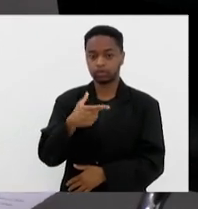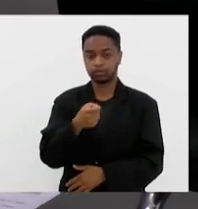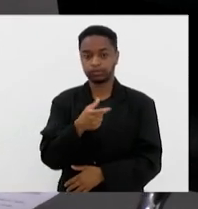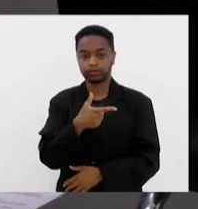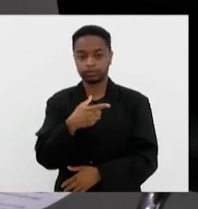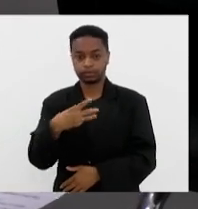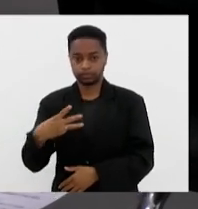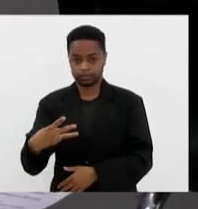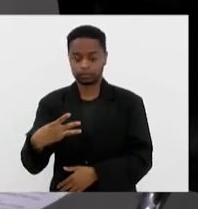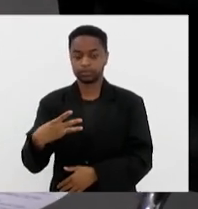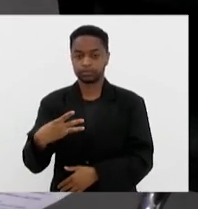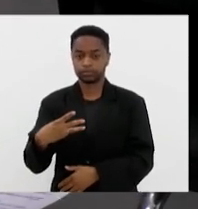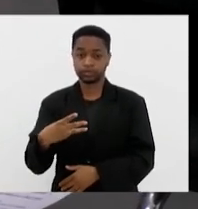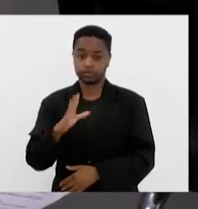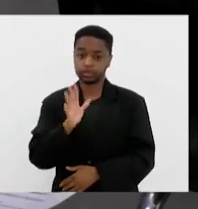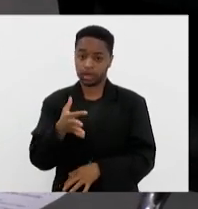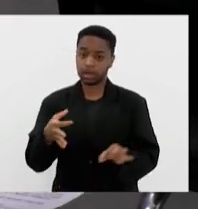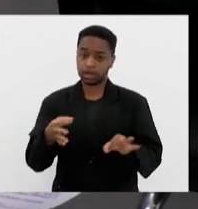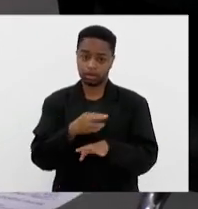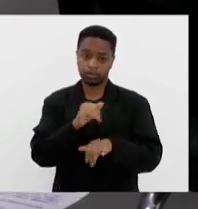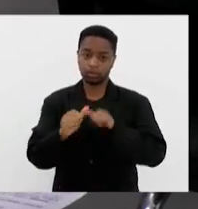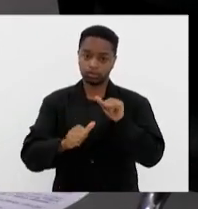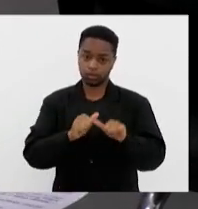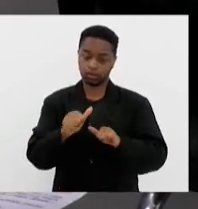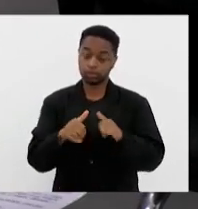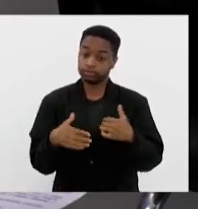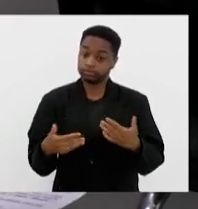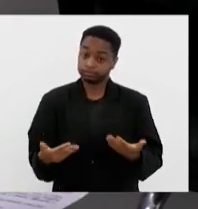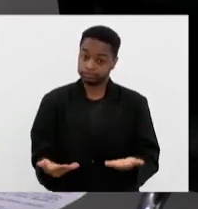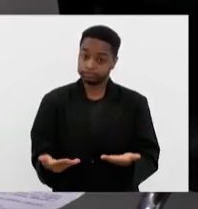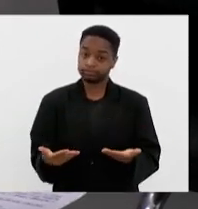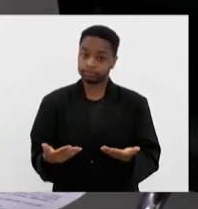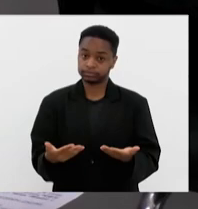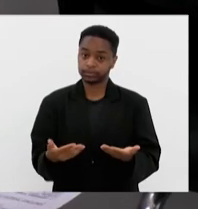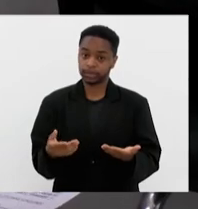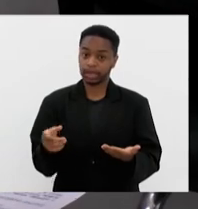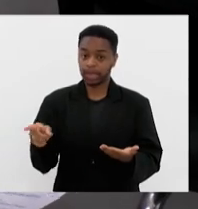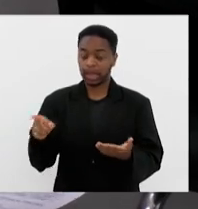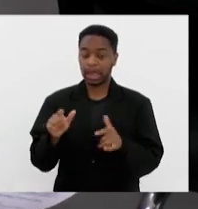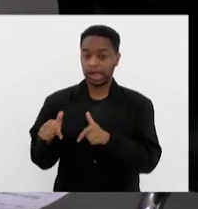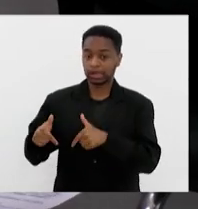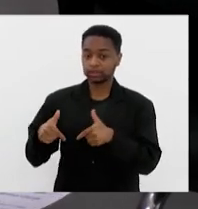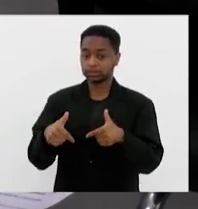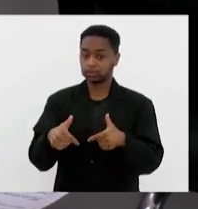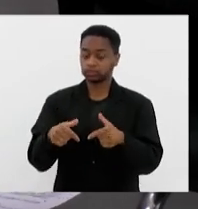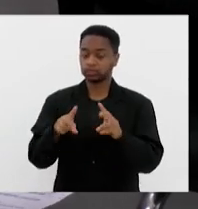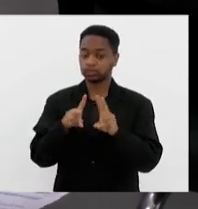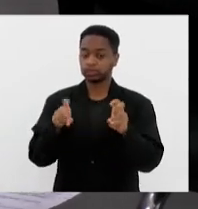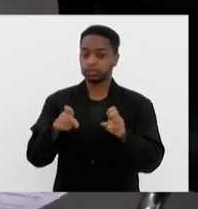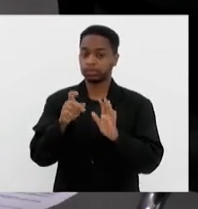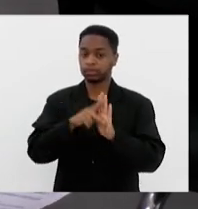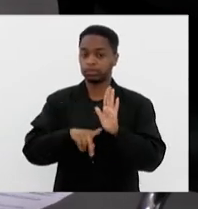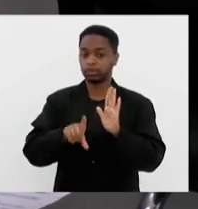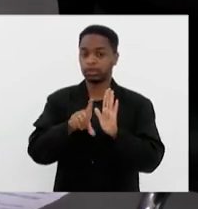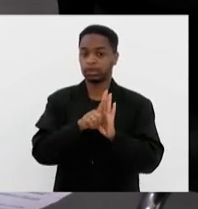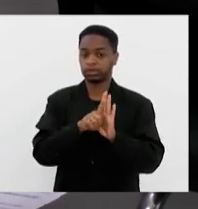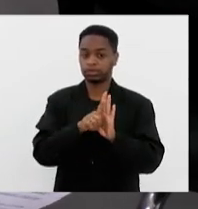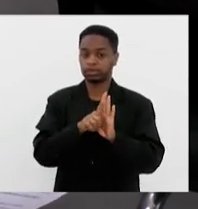a presente alteração. Então, em que pese a iniciativa do projeto de lei, ele está